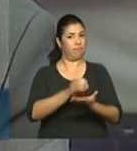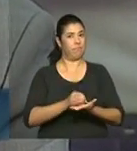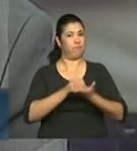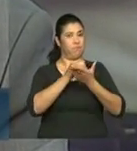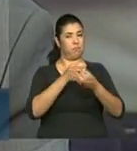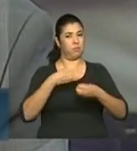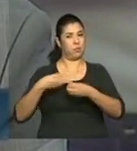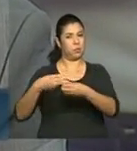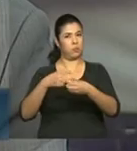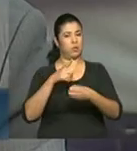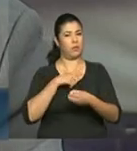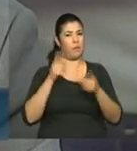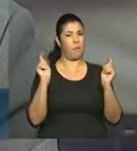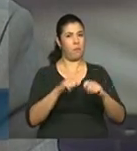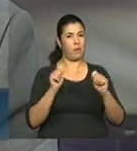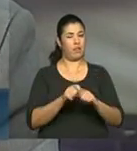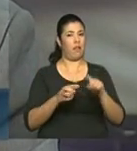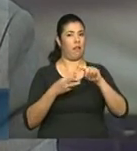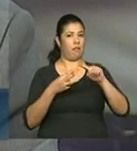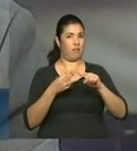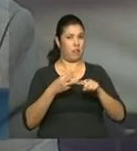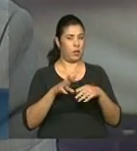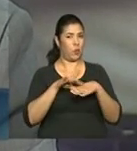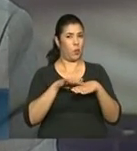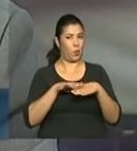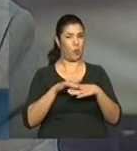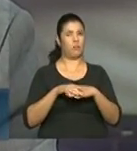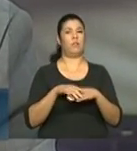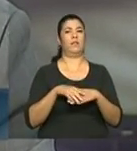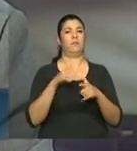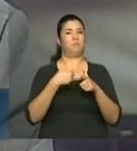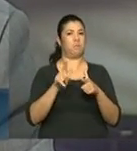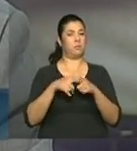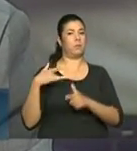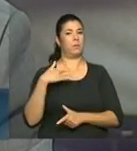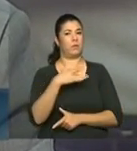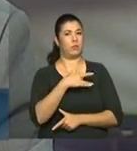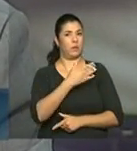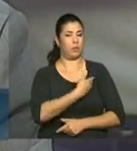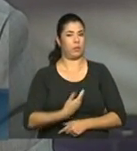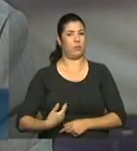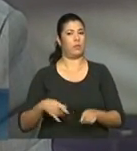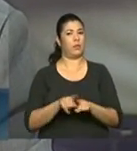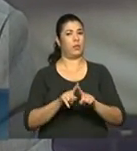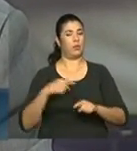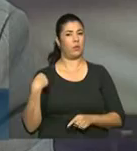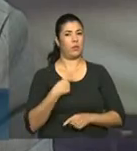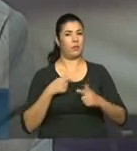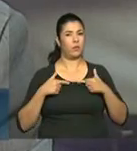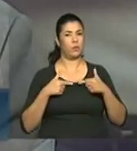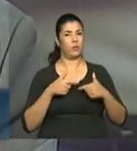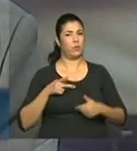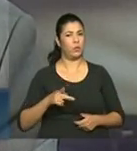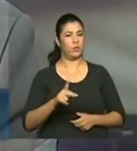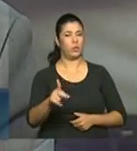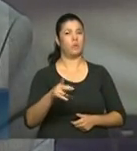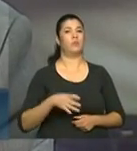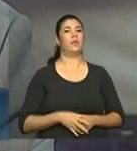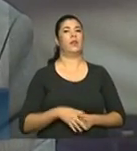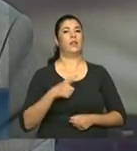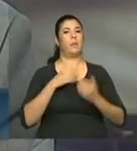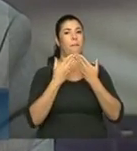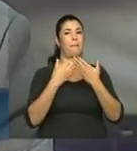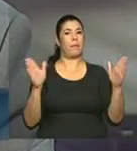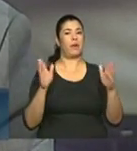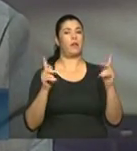possibilidade de enfrentar 3 problemas importantes de saúde pública. Portanto, quer dizer, nós vamos continuar mantendo em aberto a